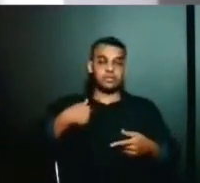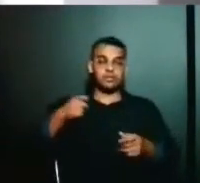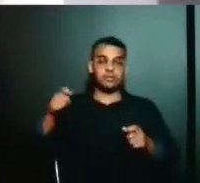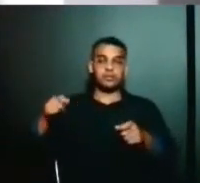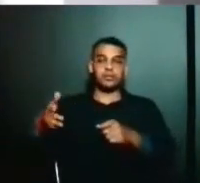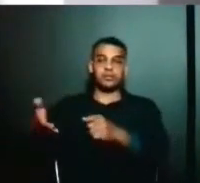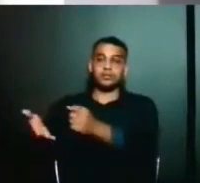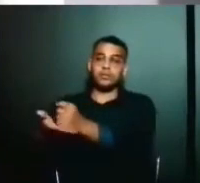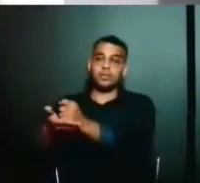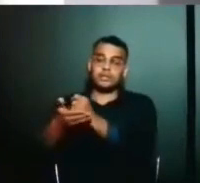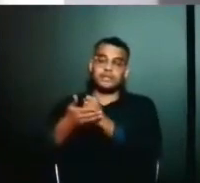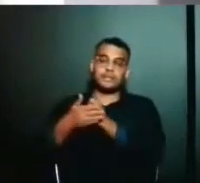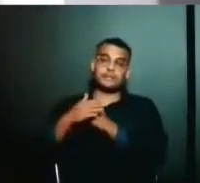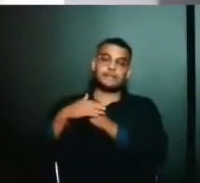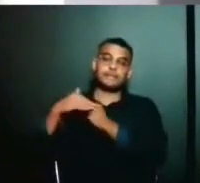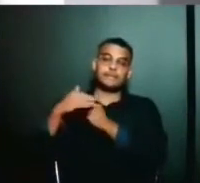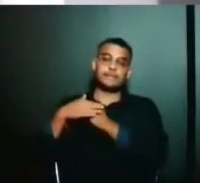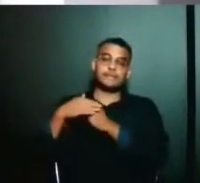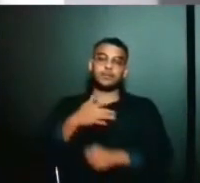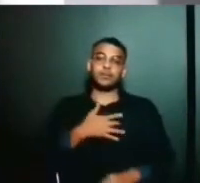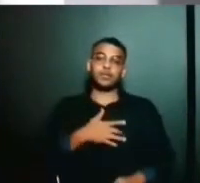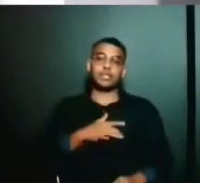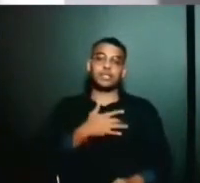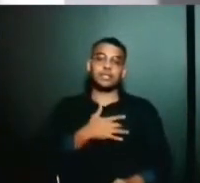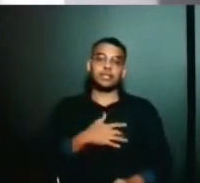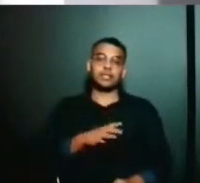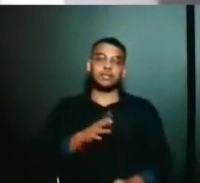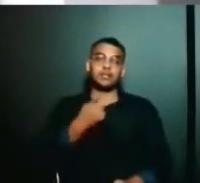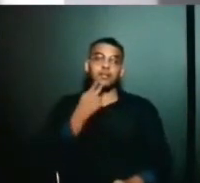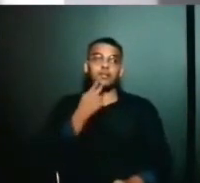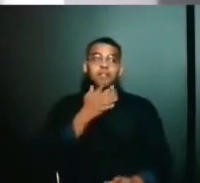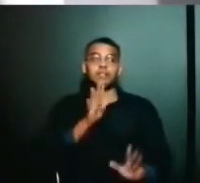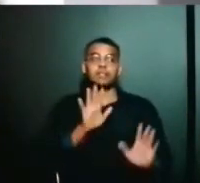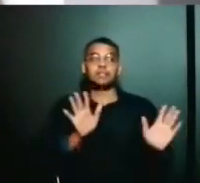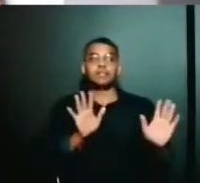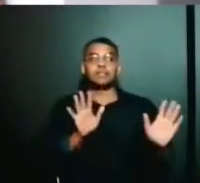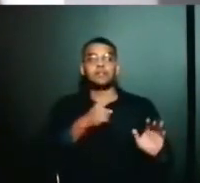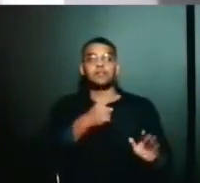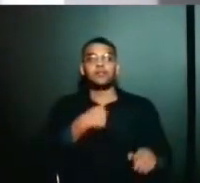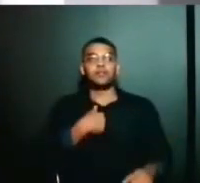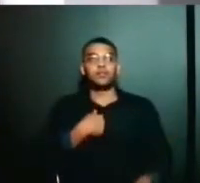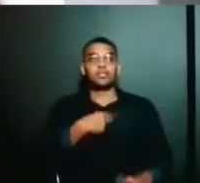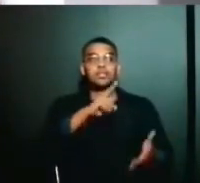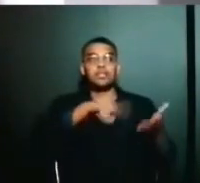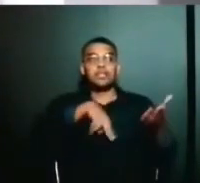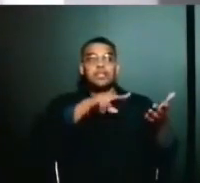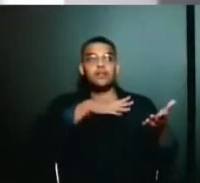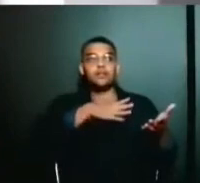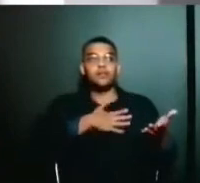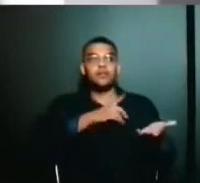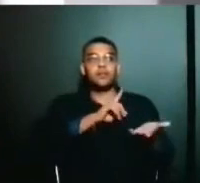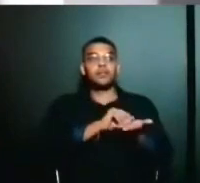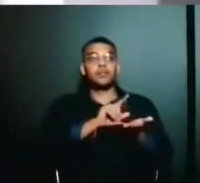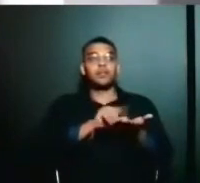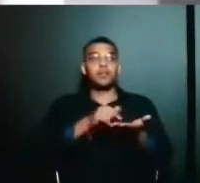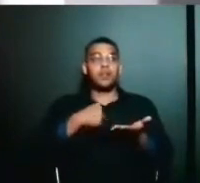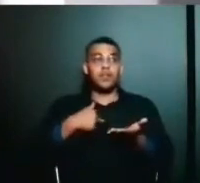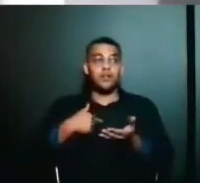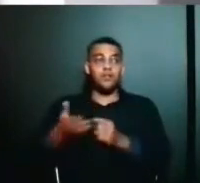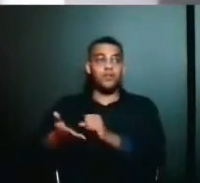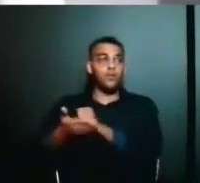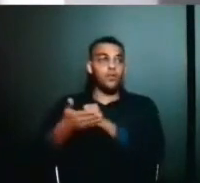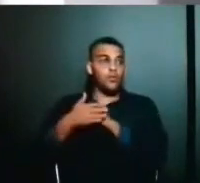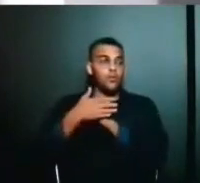cabeça dela. Falei, olha, acho que você não acompanha muitos meus artigos, mas eu não vou passar a mão na cabeça dela. Não